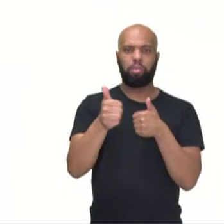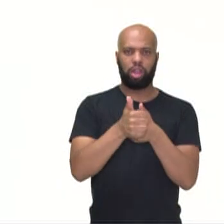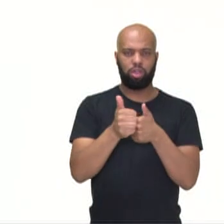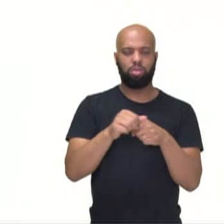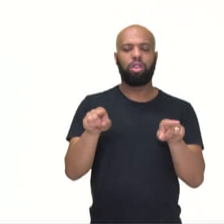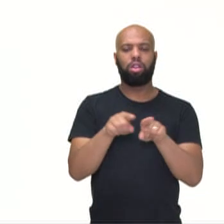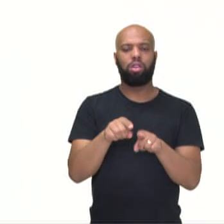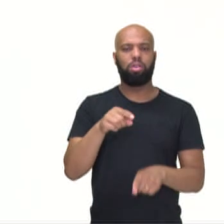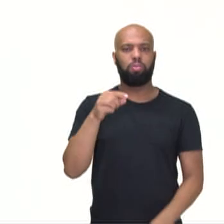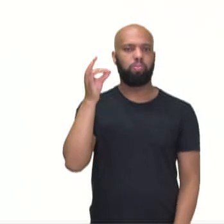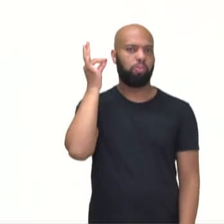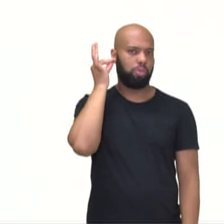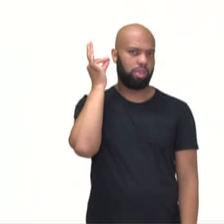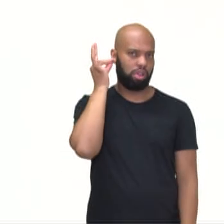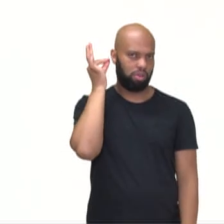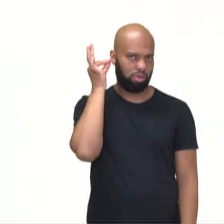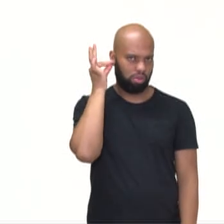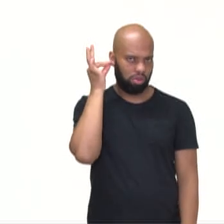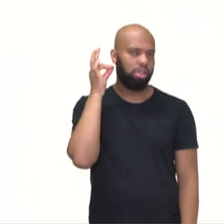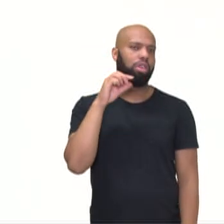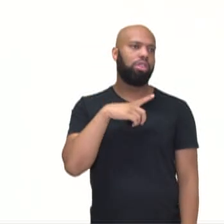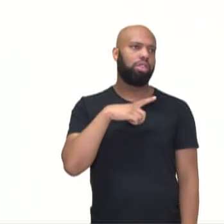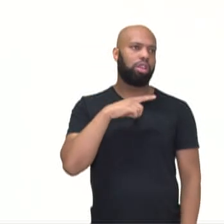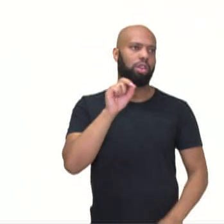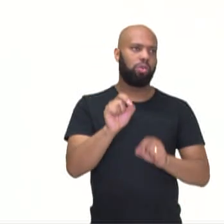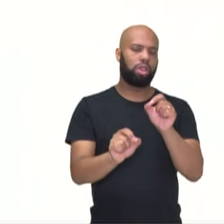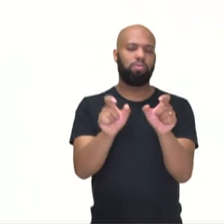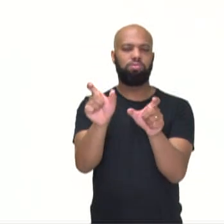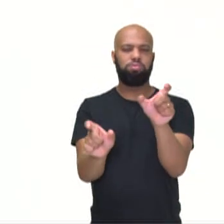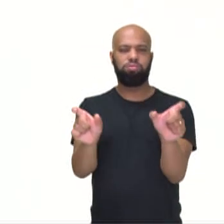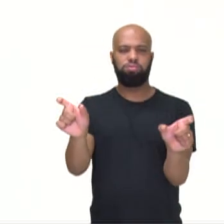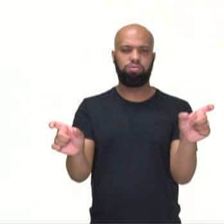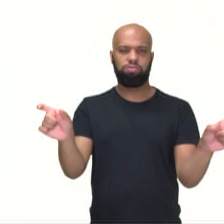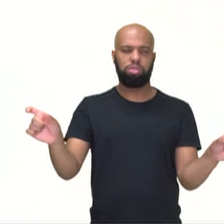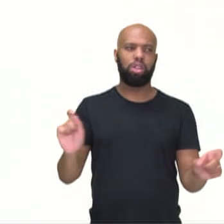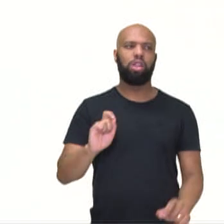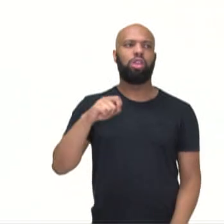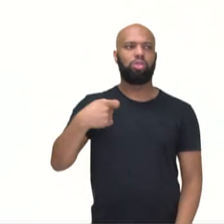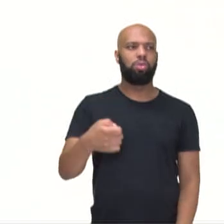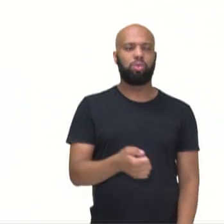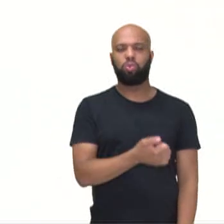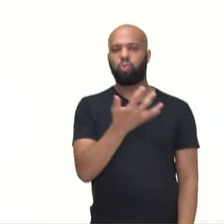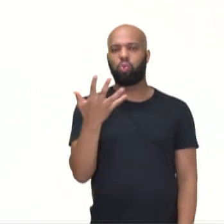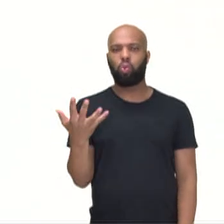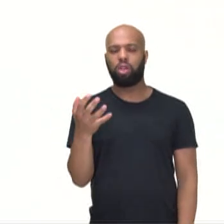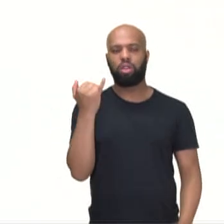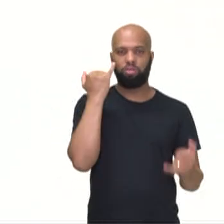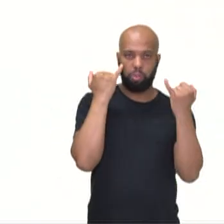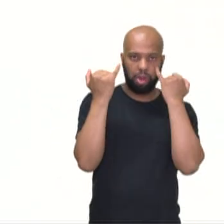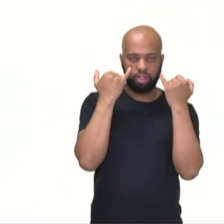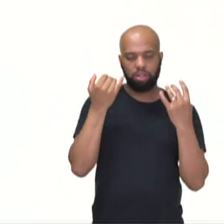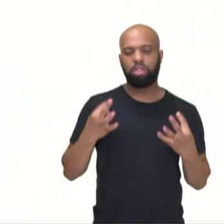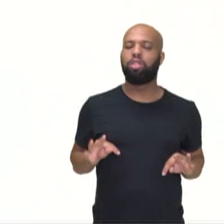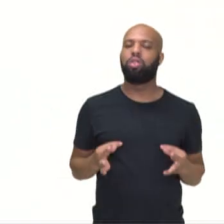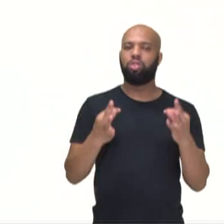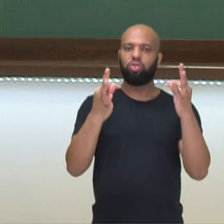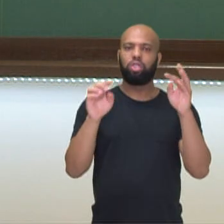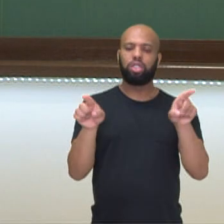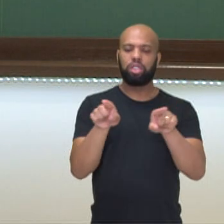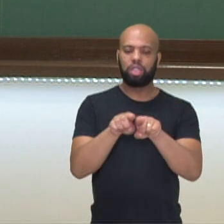Ponta Grossa, que apresenta uma grande centralidade no que diz respeito à quantidade de informação, tecnologia